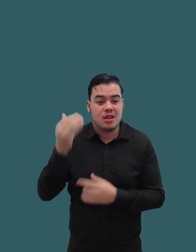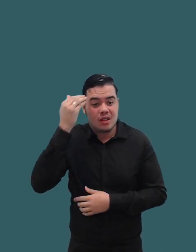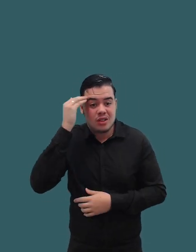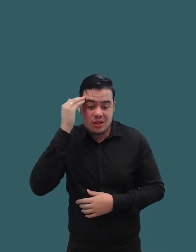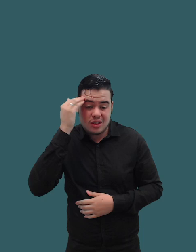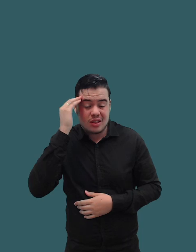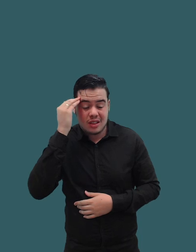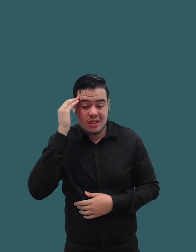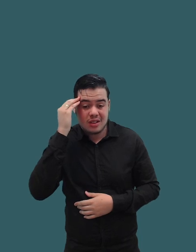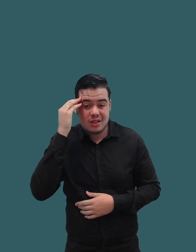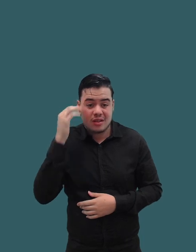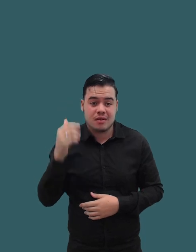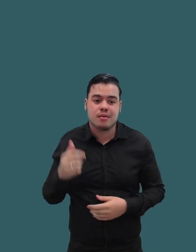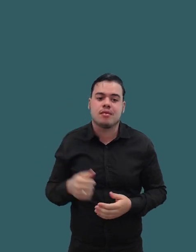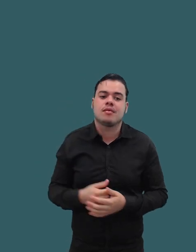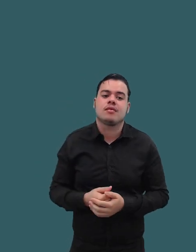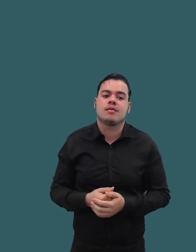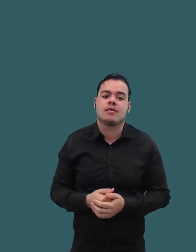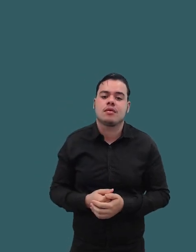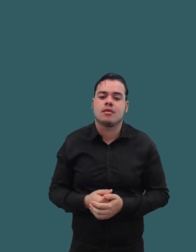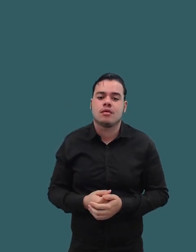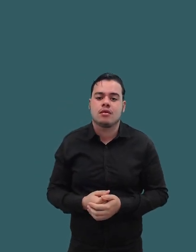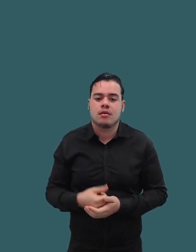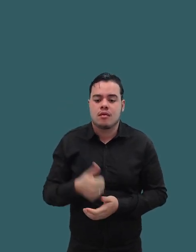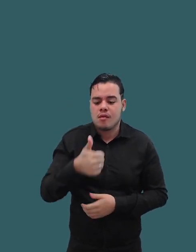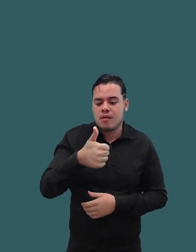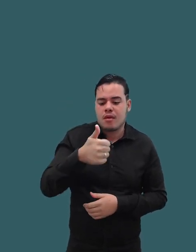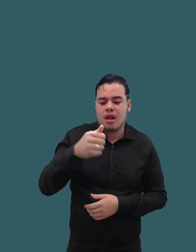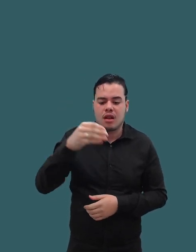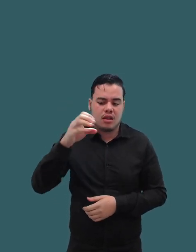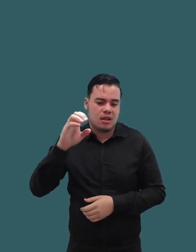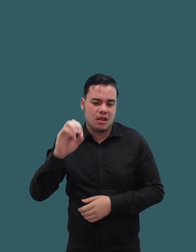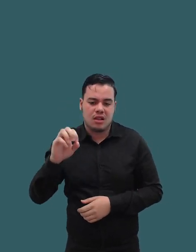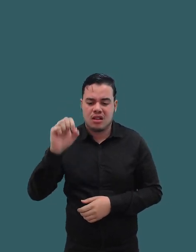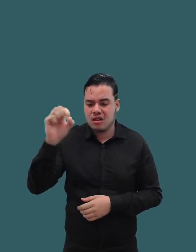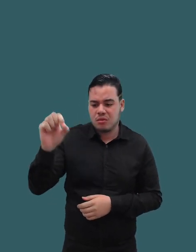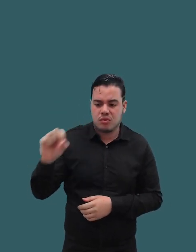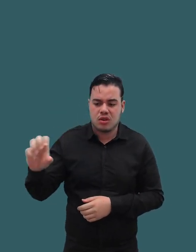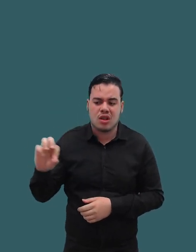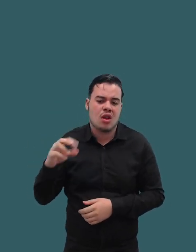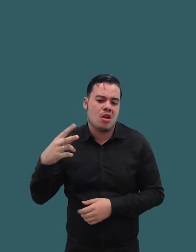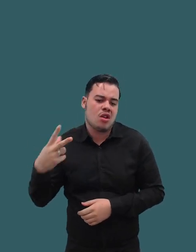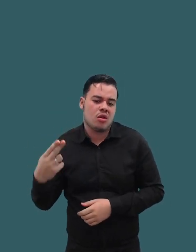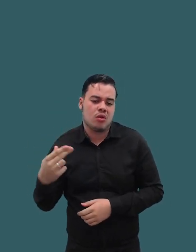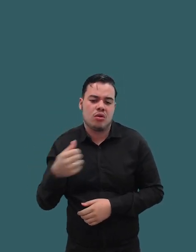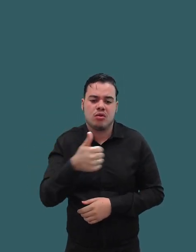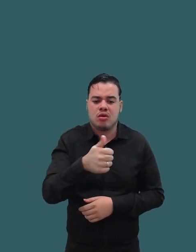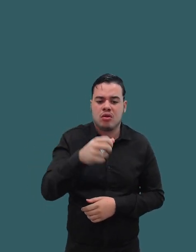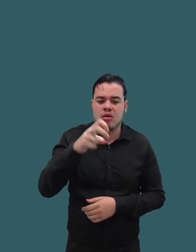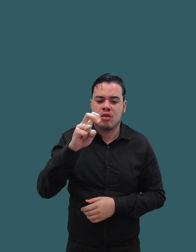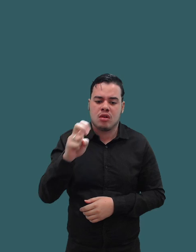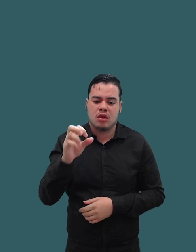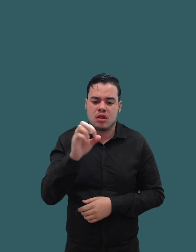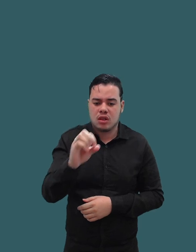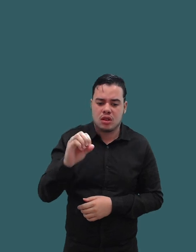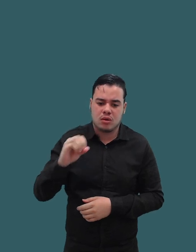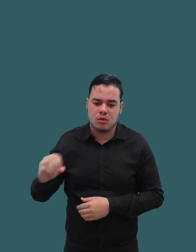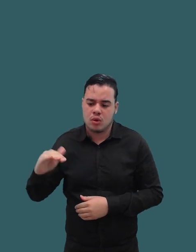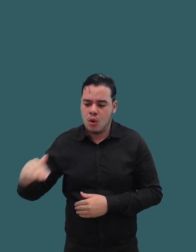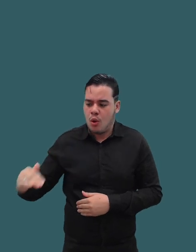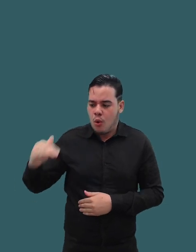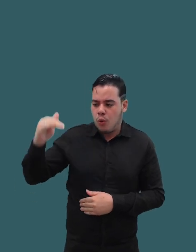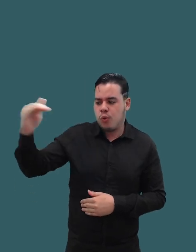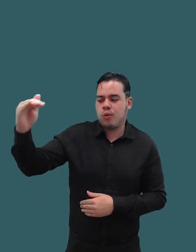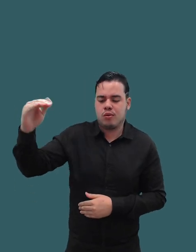que, inclusive, não é 10% ou 15% de aumento na folha de